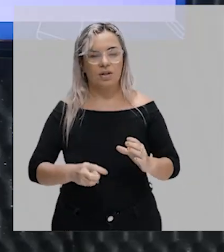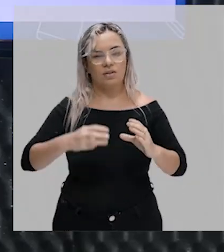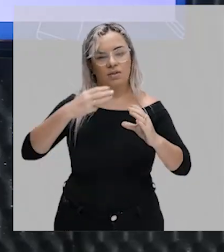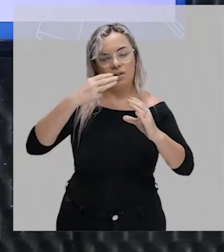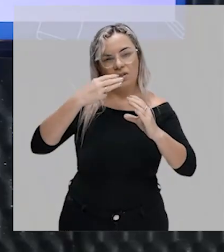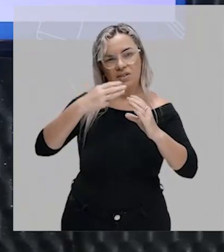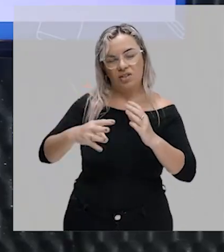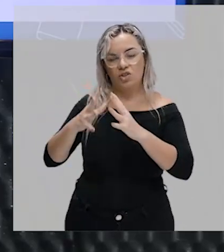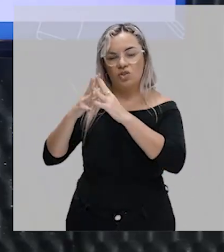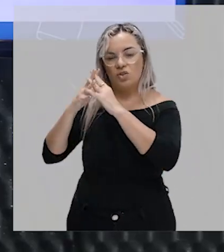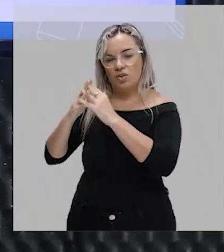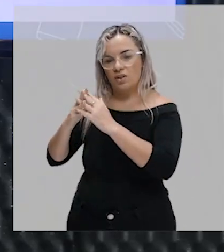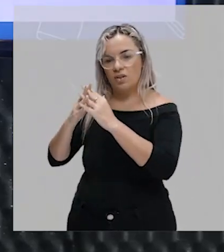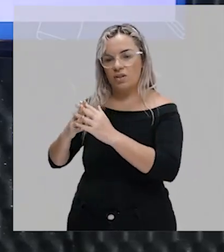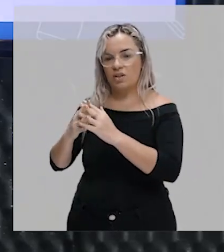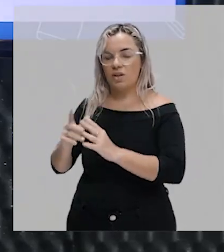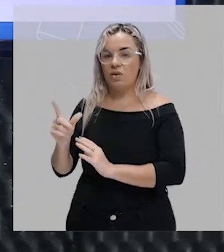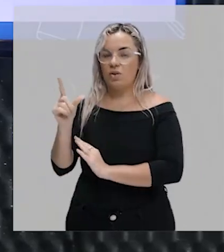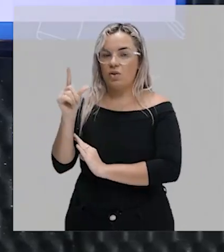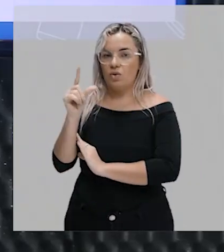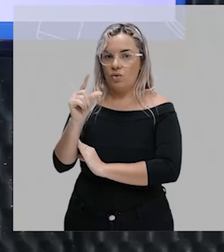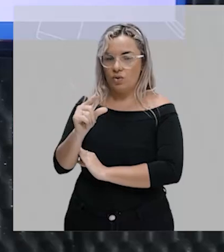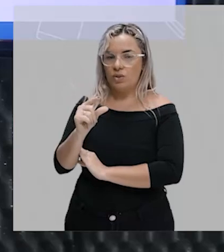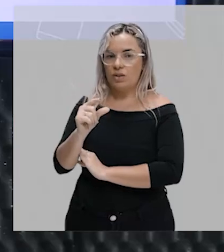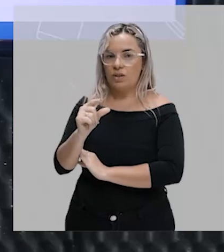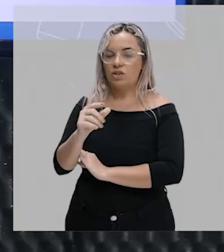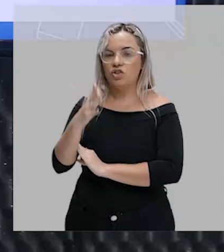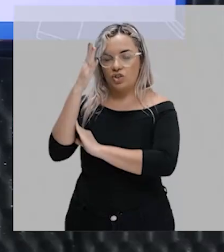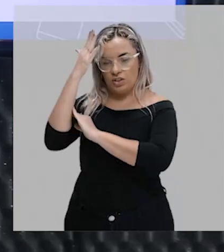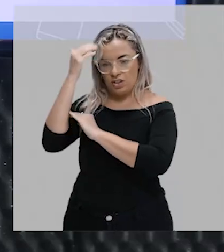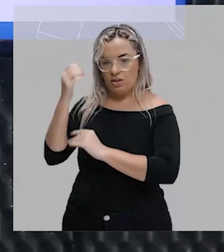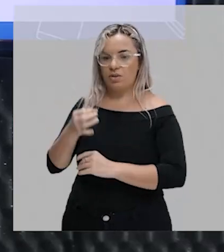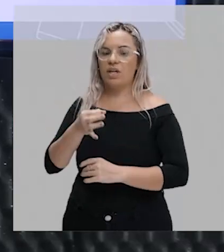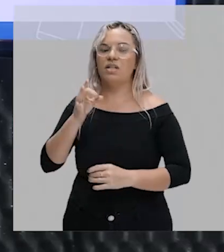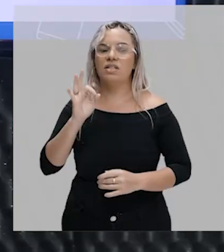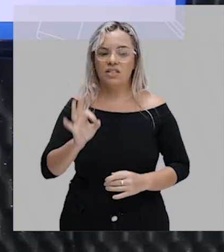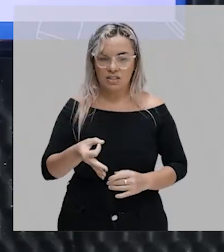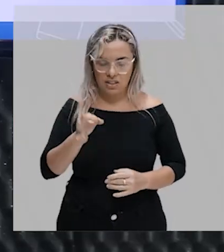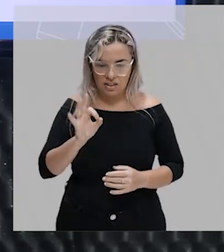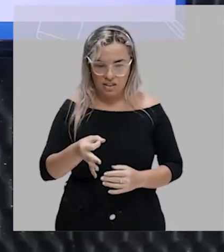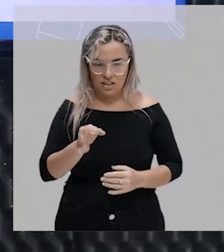a incerteza e a indeterminação da